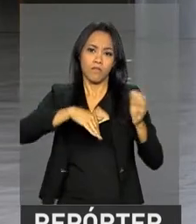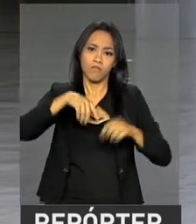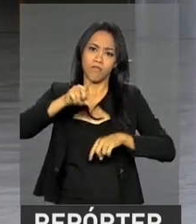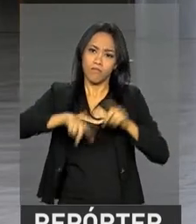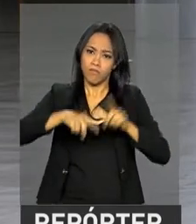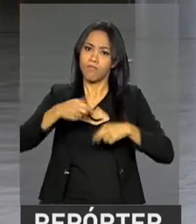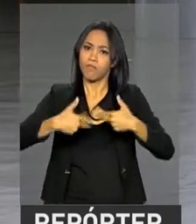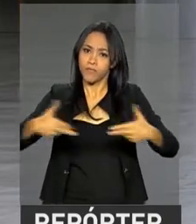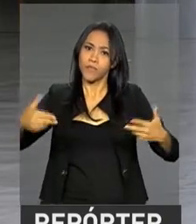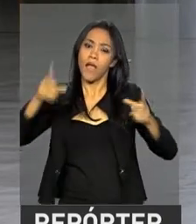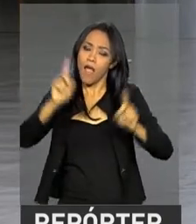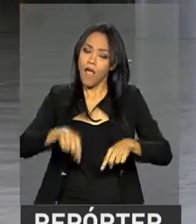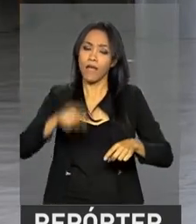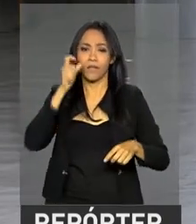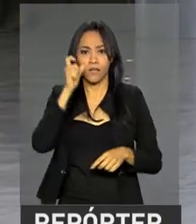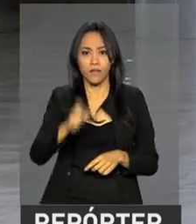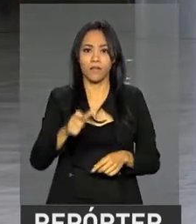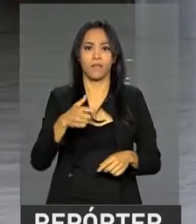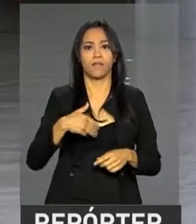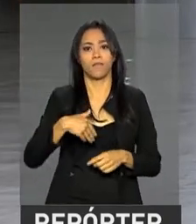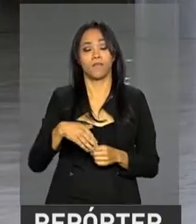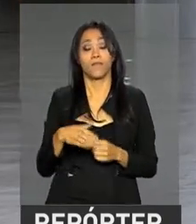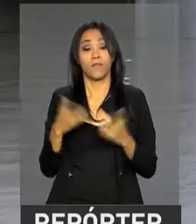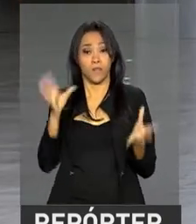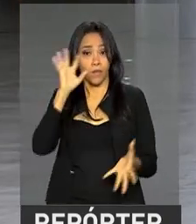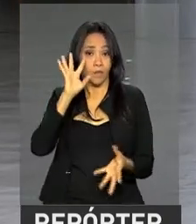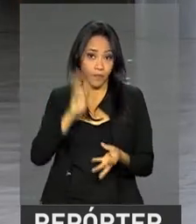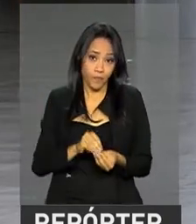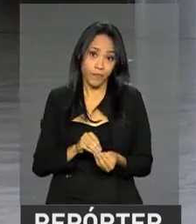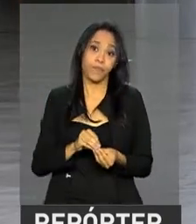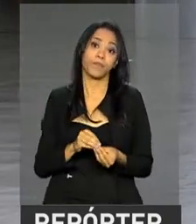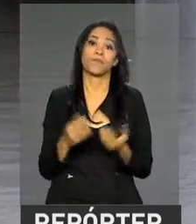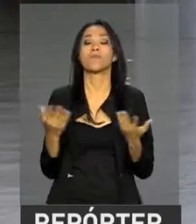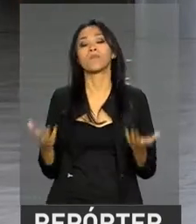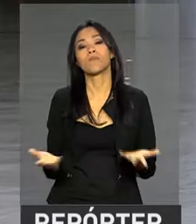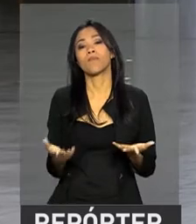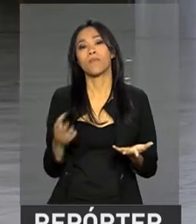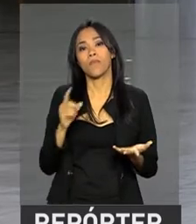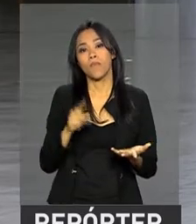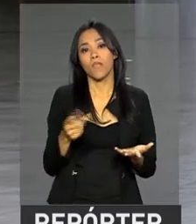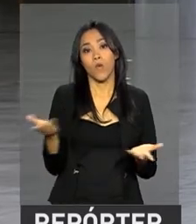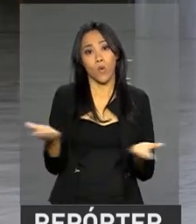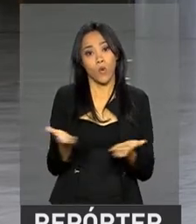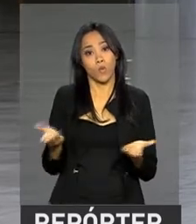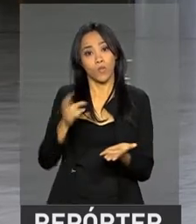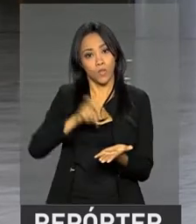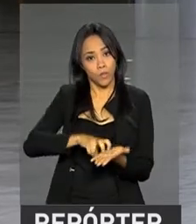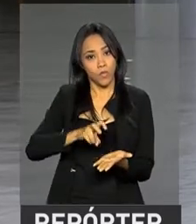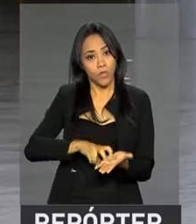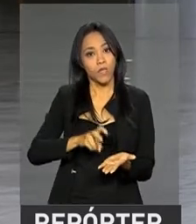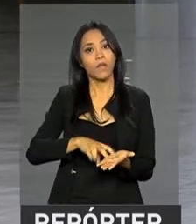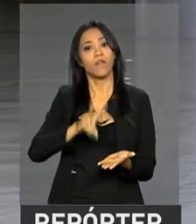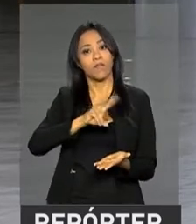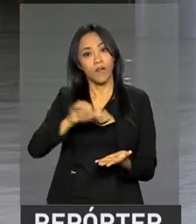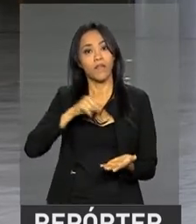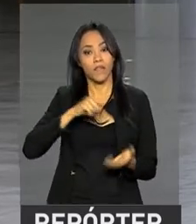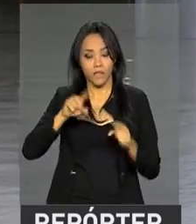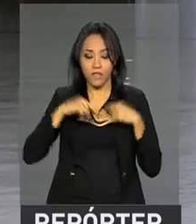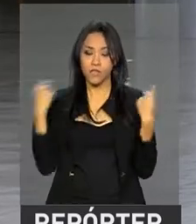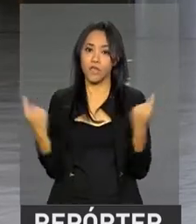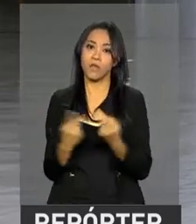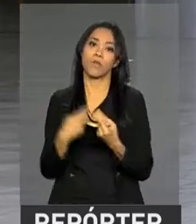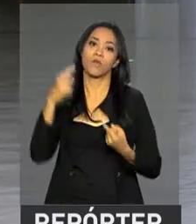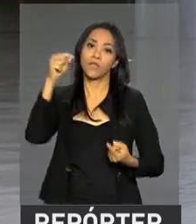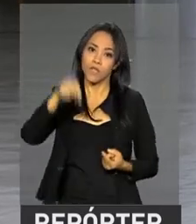é isso que interessa. Então, Carla, só para concluir, antes de devolver aí para você, a partir das 11 horas da manhã vai acontecer então essa cerimônia aqui